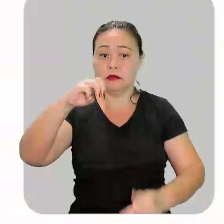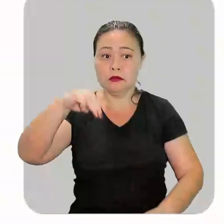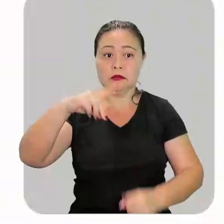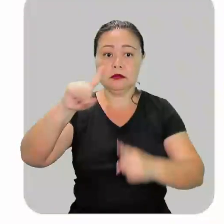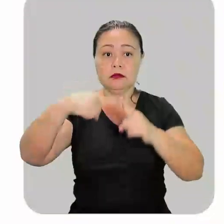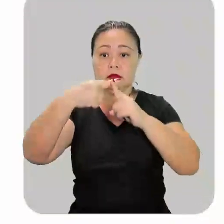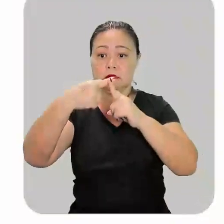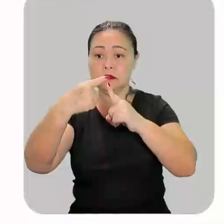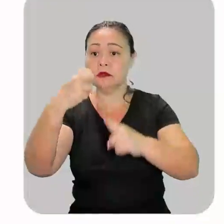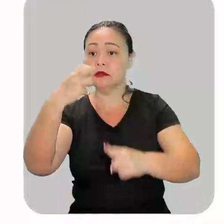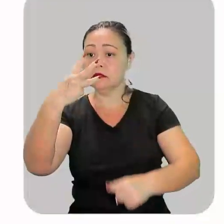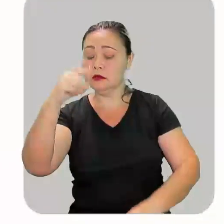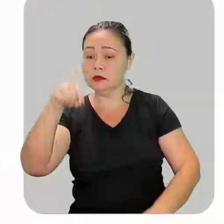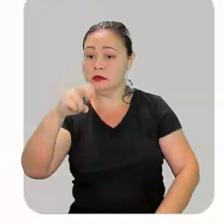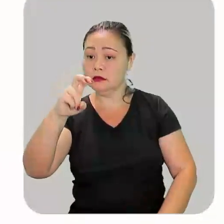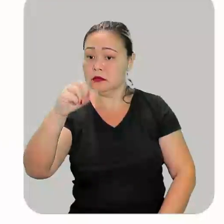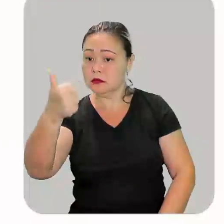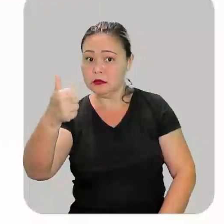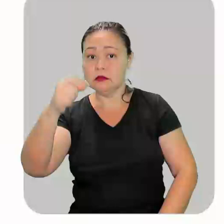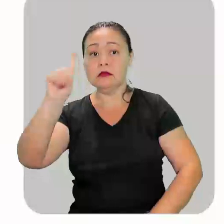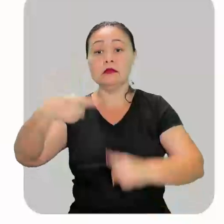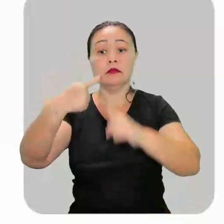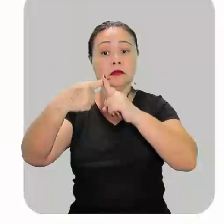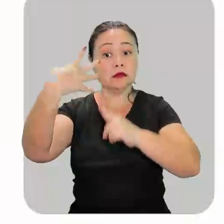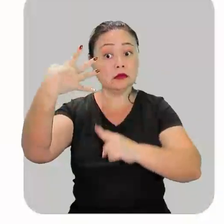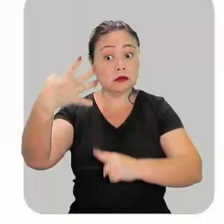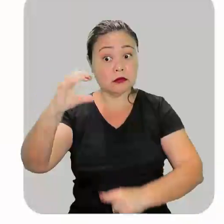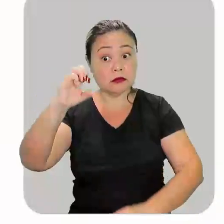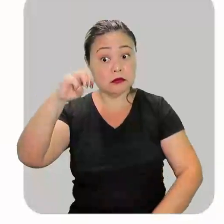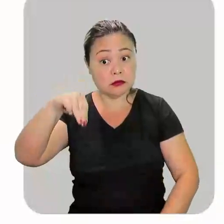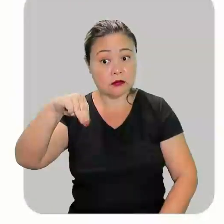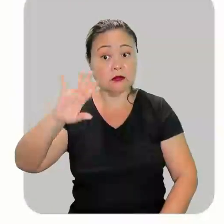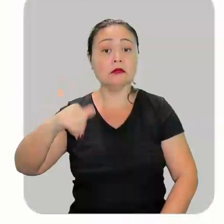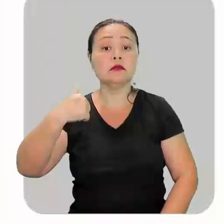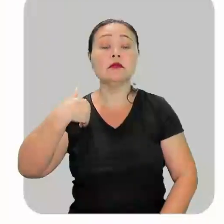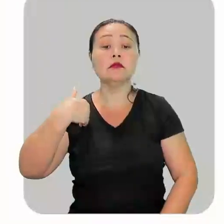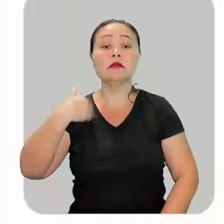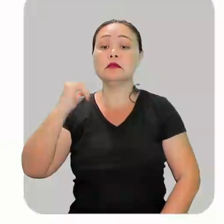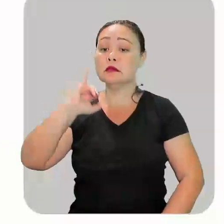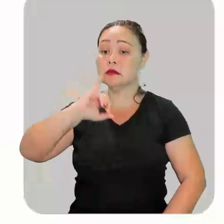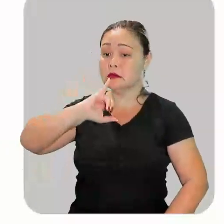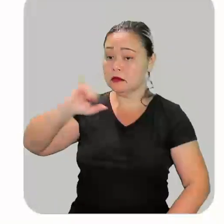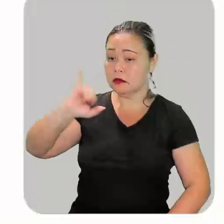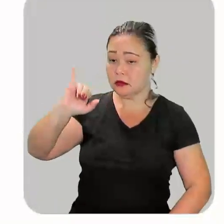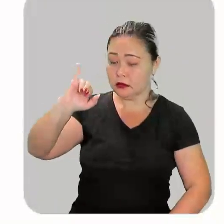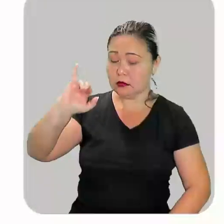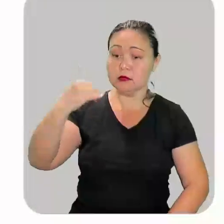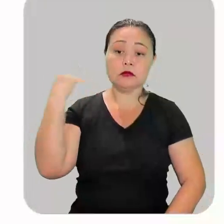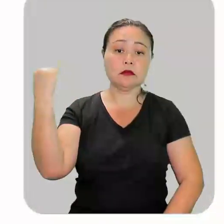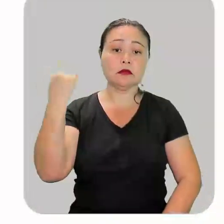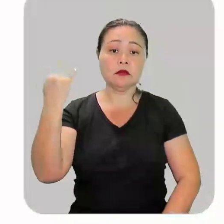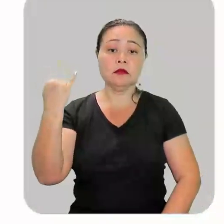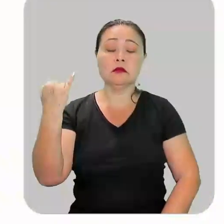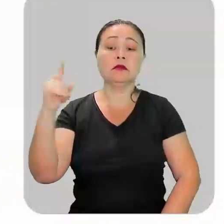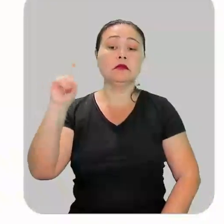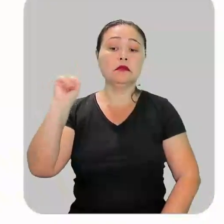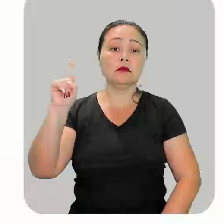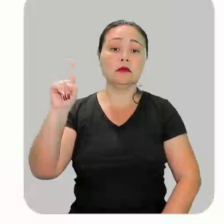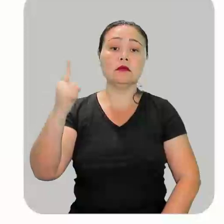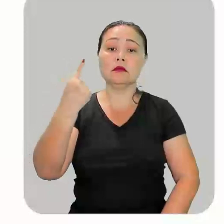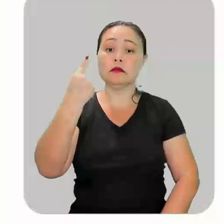por 3,51 por 4 centímetros. E aí tem uma informação aqui importantíssima, olha